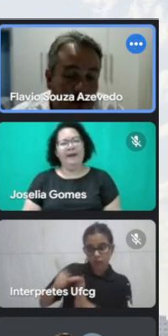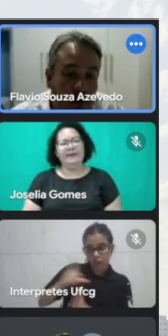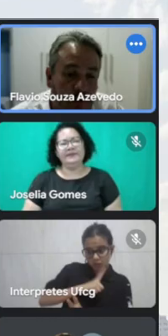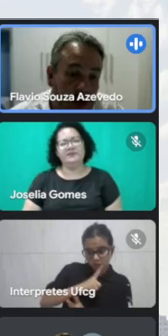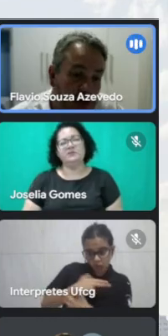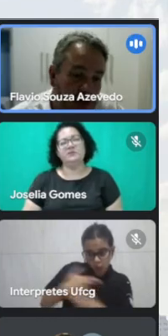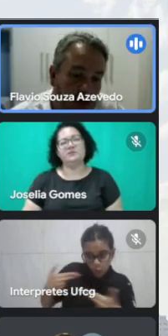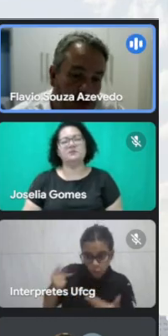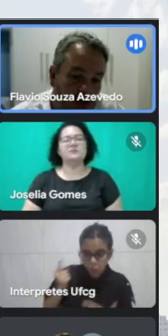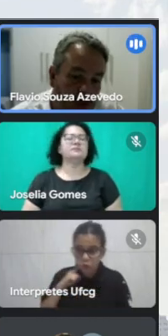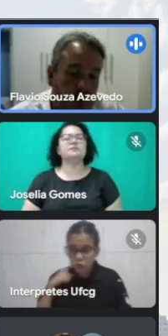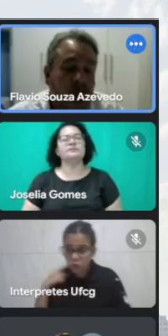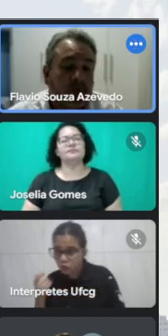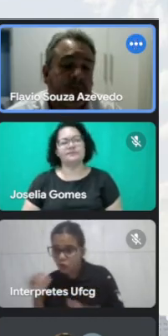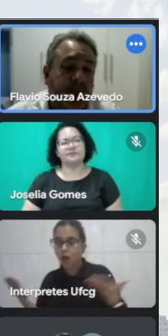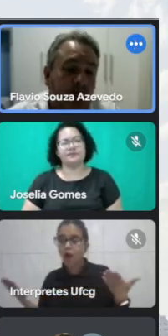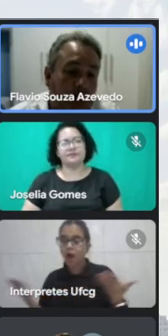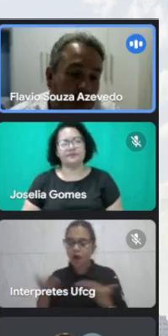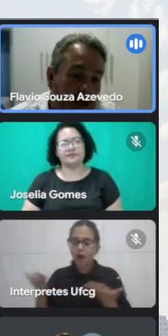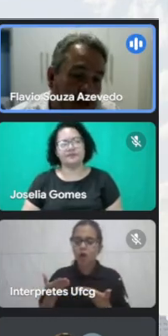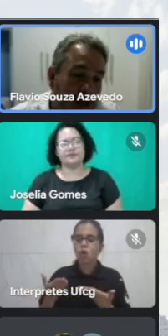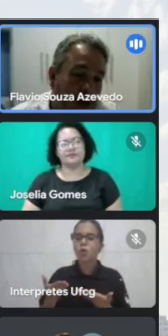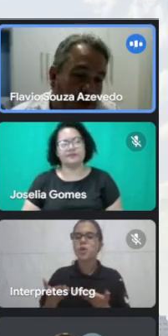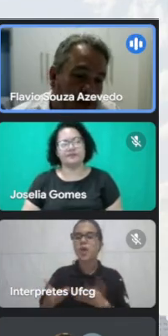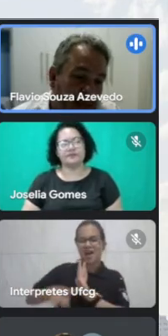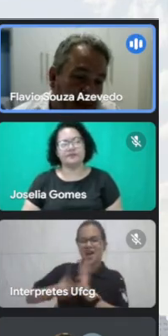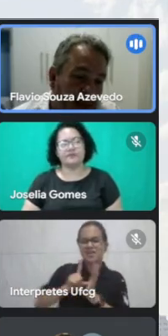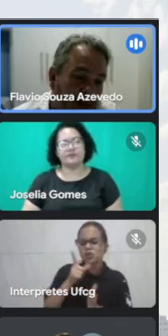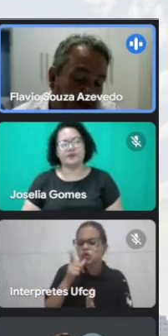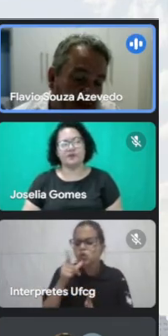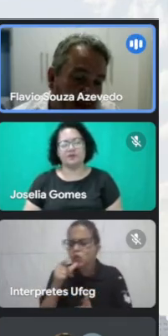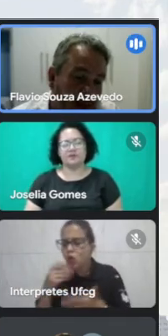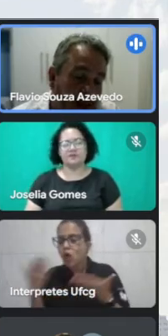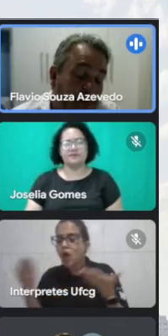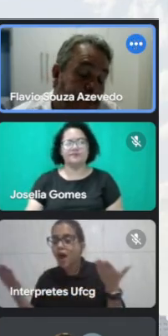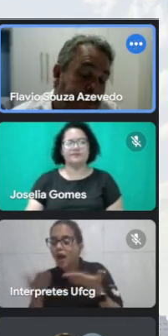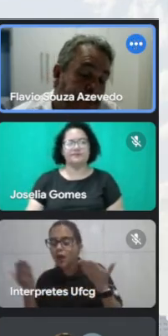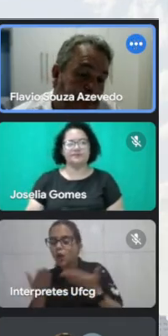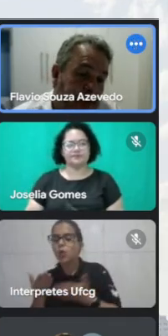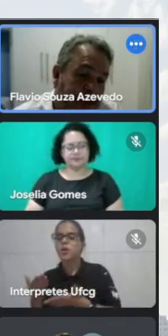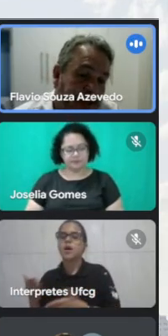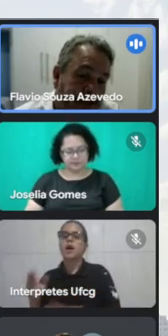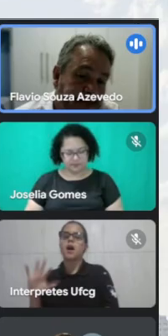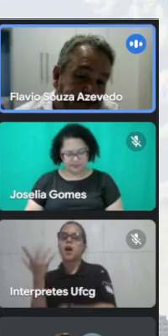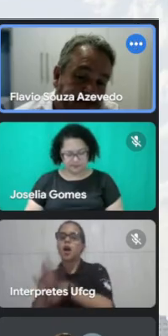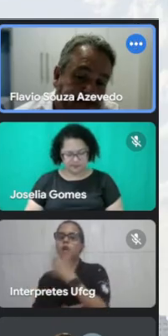líquido para o estado gasoso. Então, a planta ela consegue absorver aí